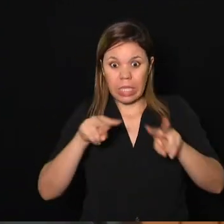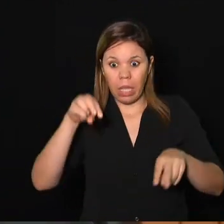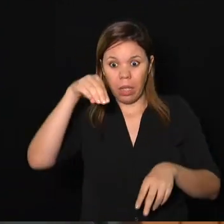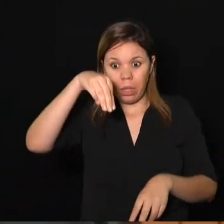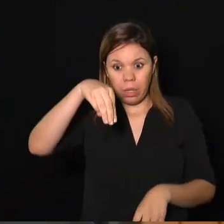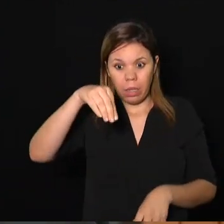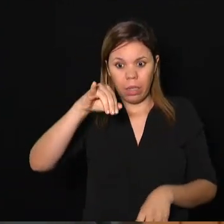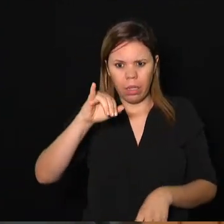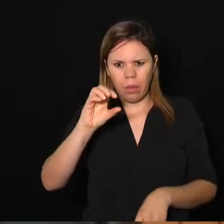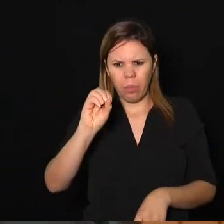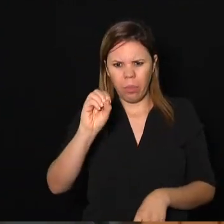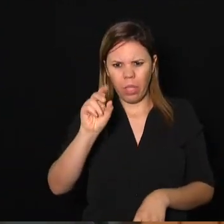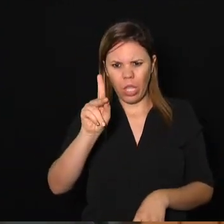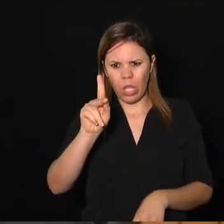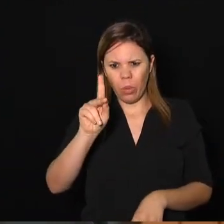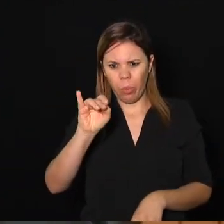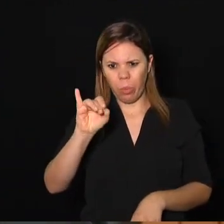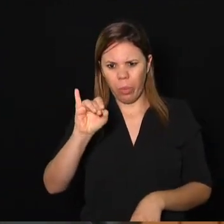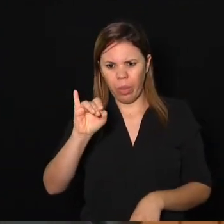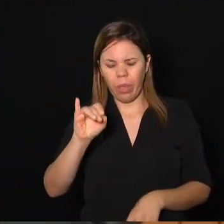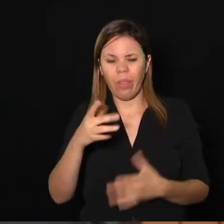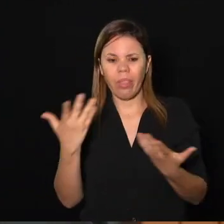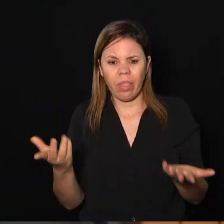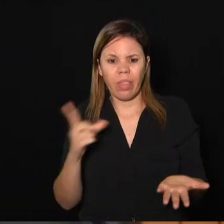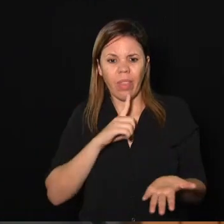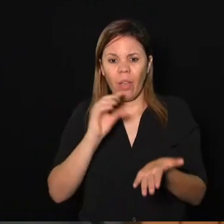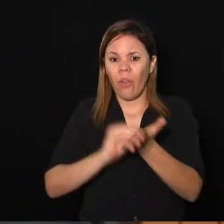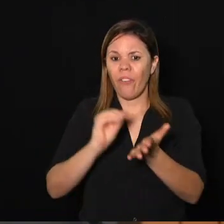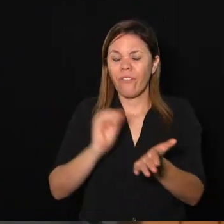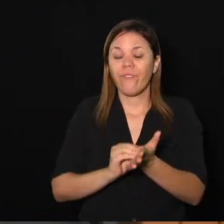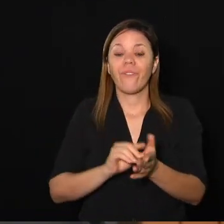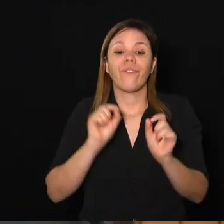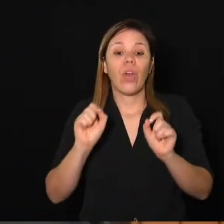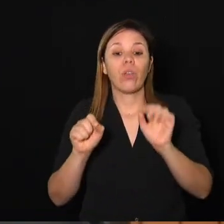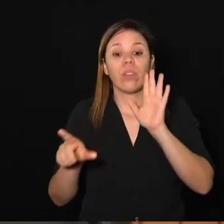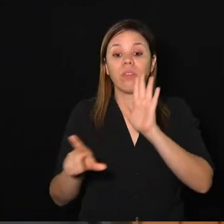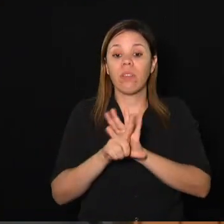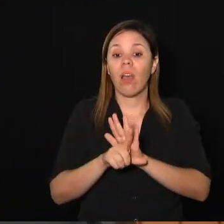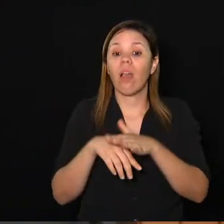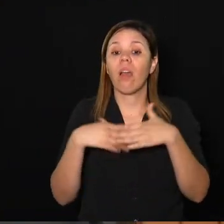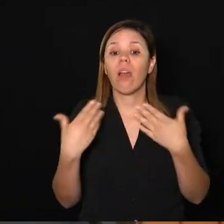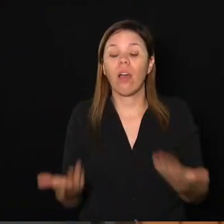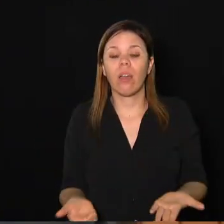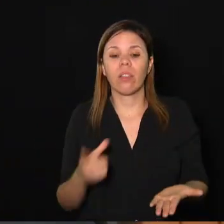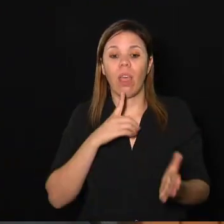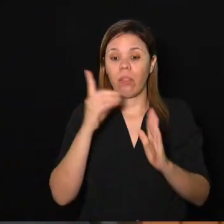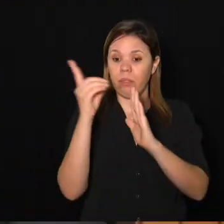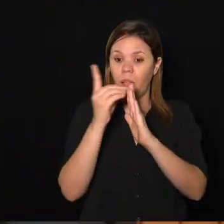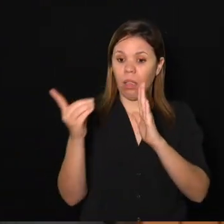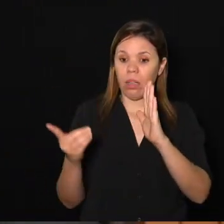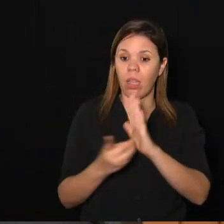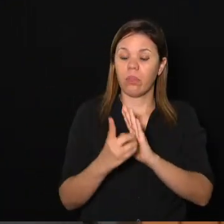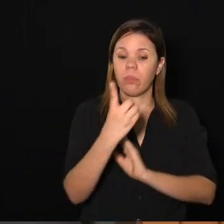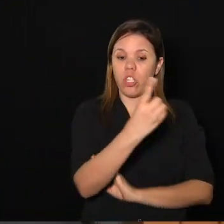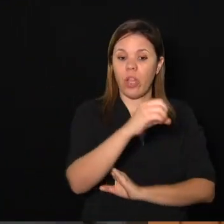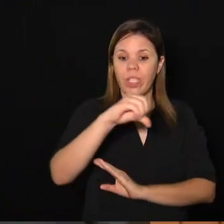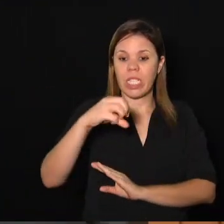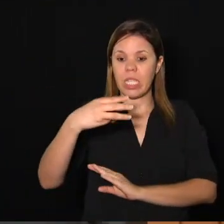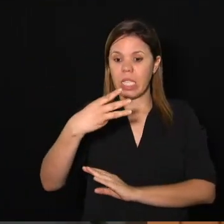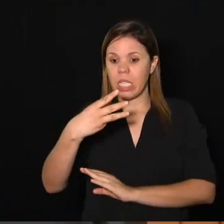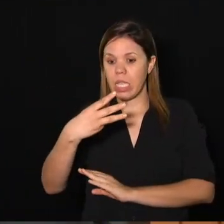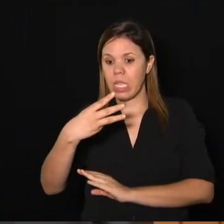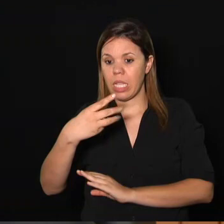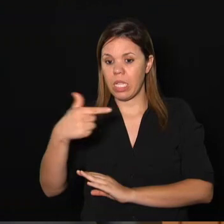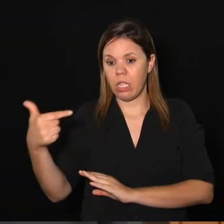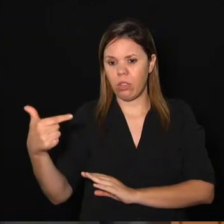barreiras nós temos uma deficiência nas leis nós temos um decreto de 1932 que eu considero um